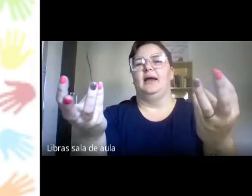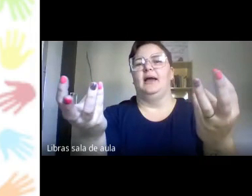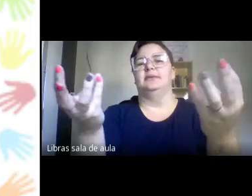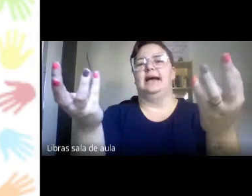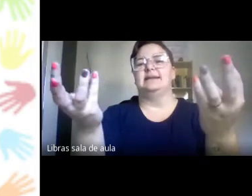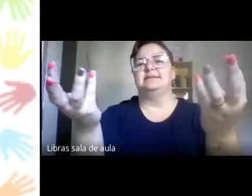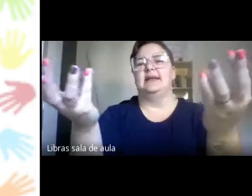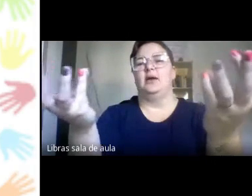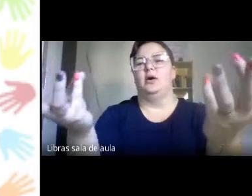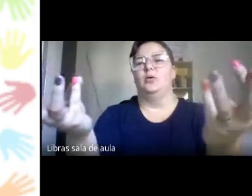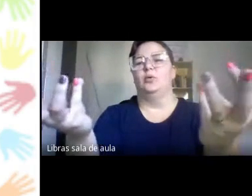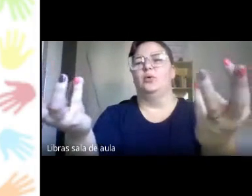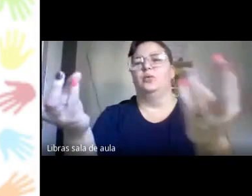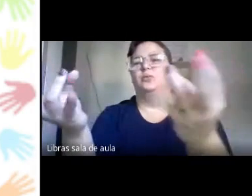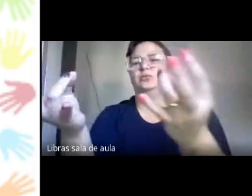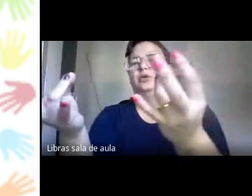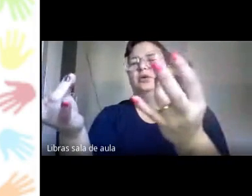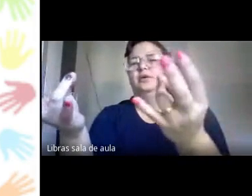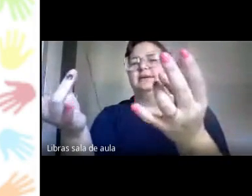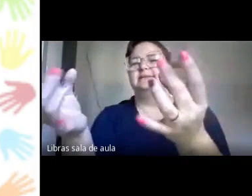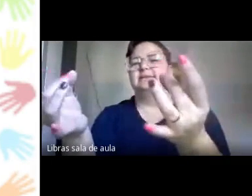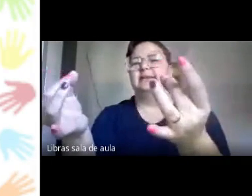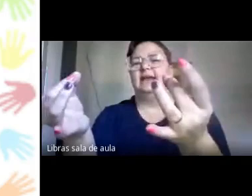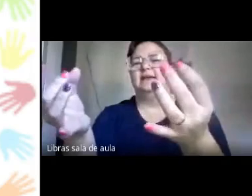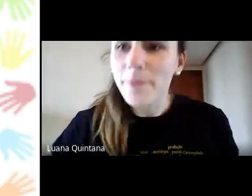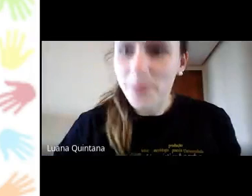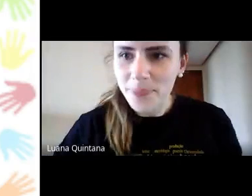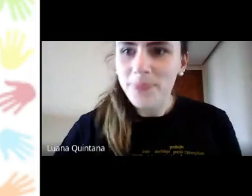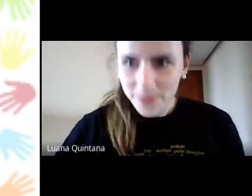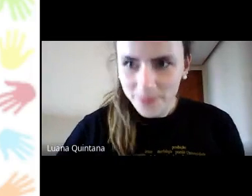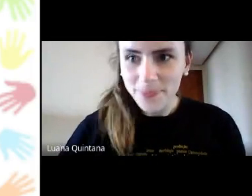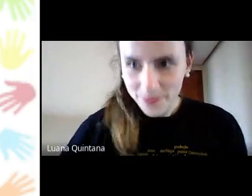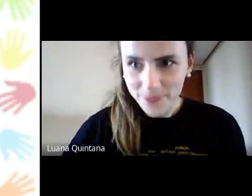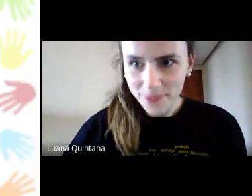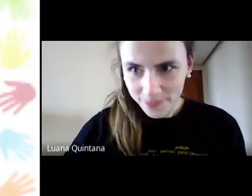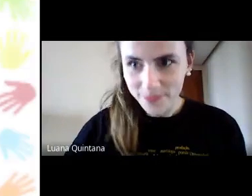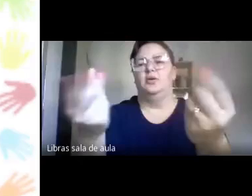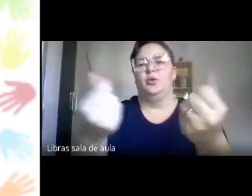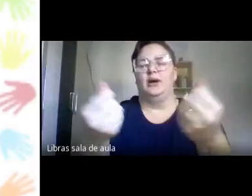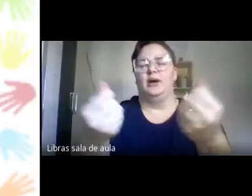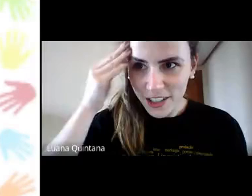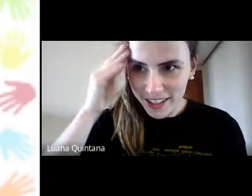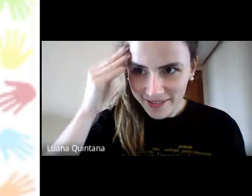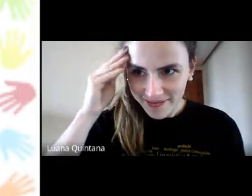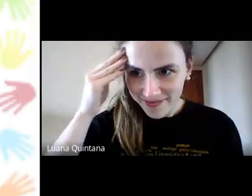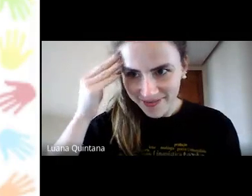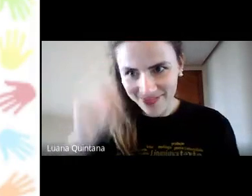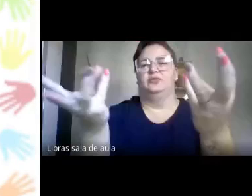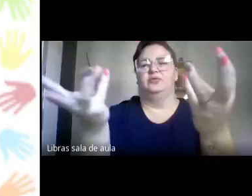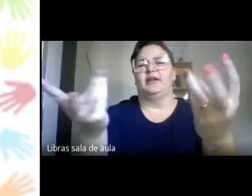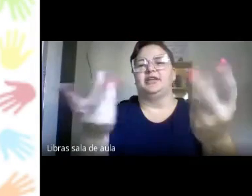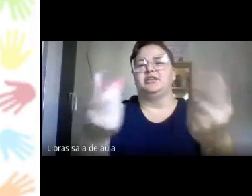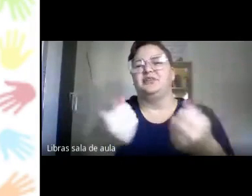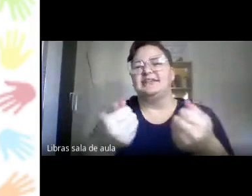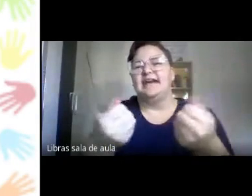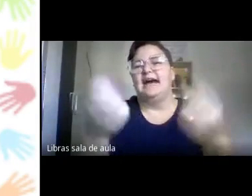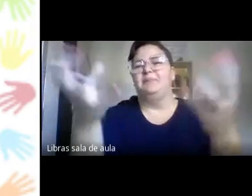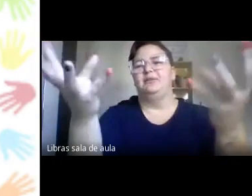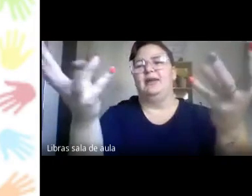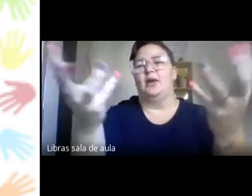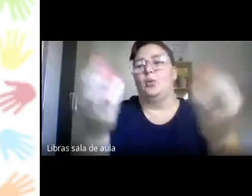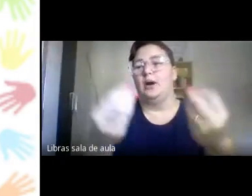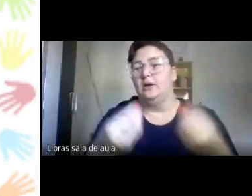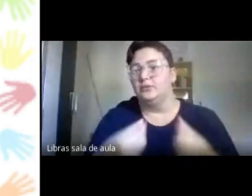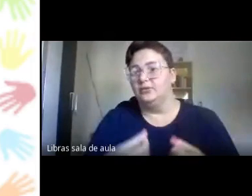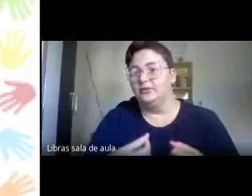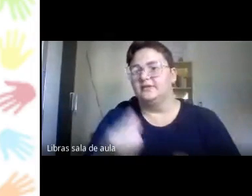se a gente contasse, né? Ó, 1, 2, 3, 4, ó. Quantos? Entendi. Só que a gente faz rápido,